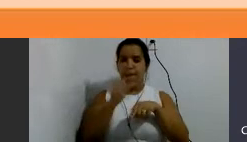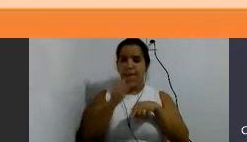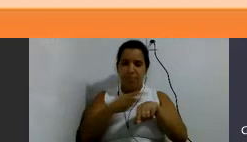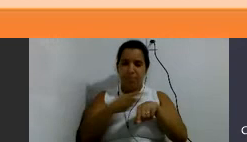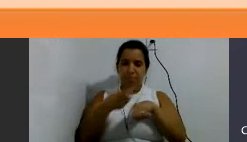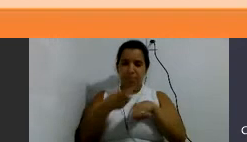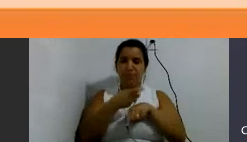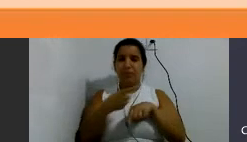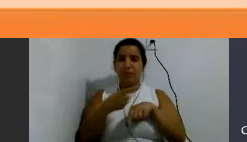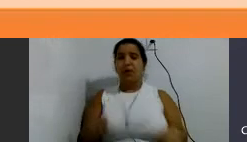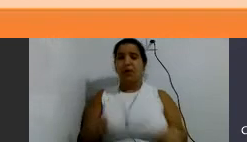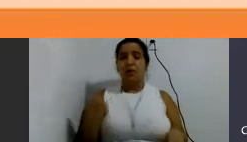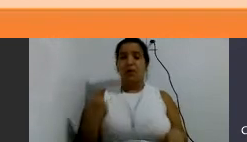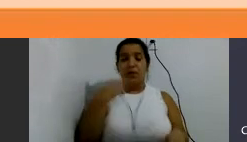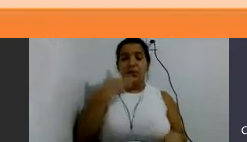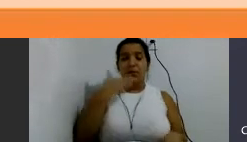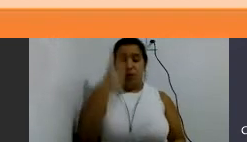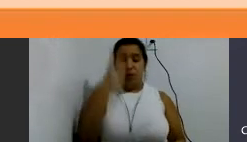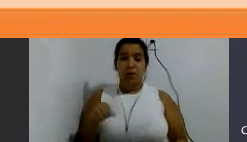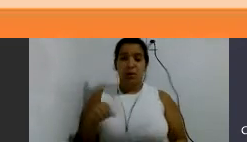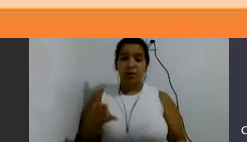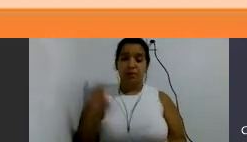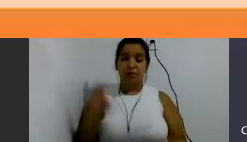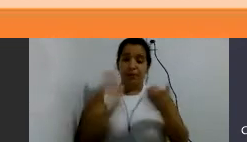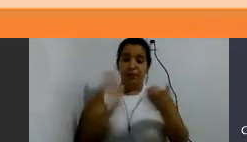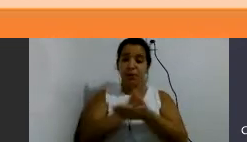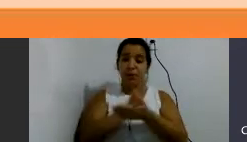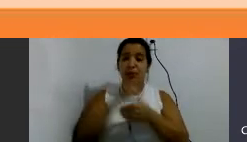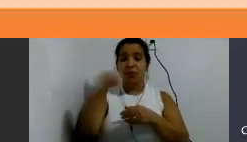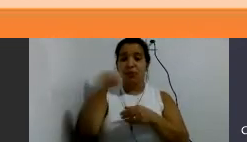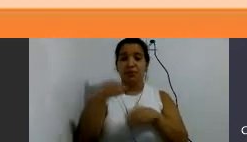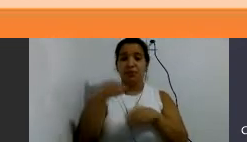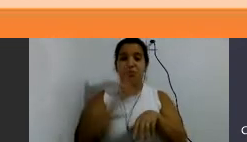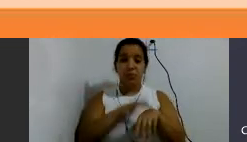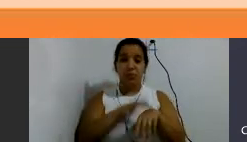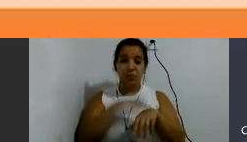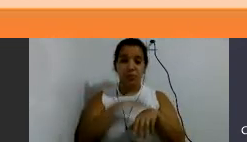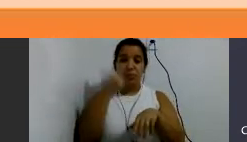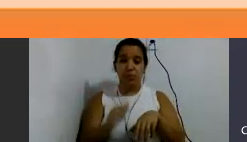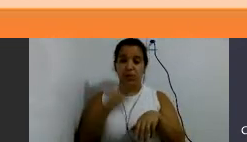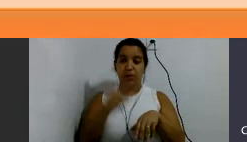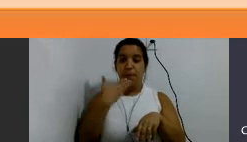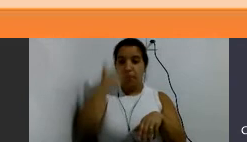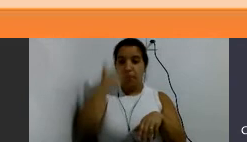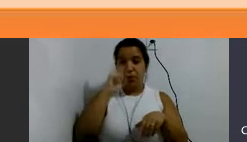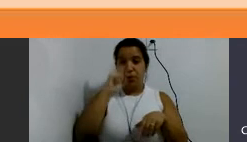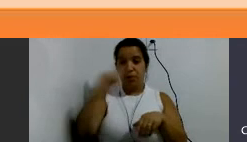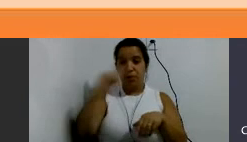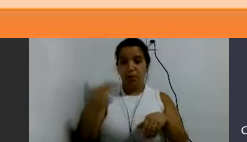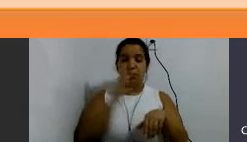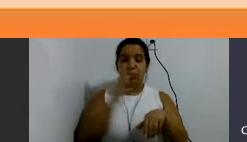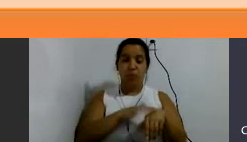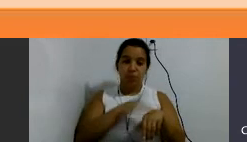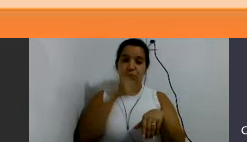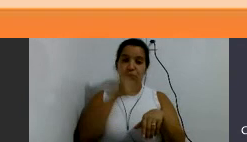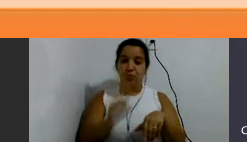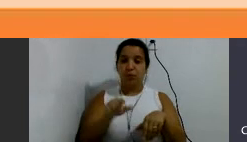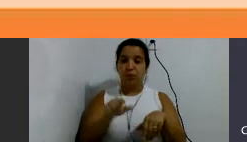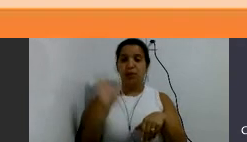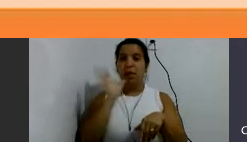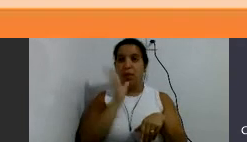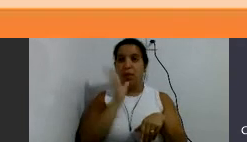melhora significativa. Alguns dias depois começa a passar mal de novo. E aí melhora, depois passa mal de novo. Quanto mais a gente demorar